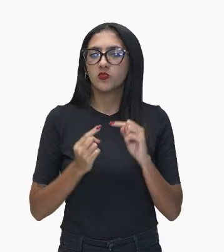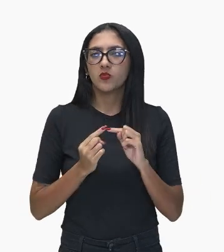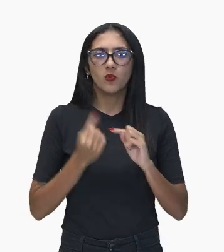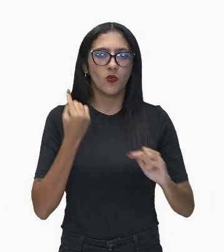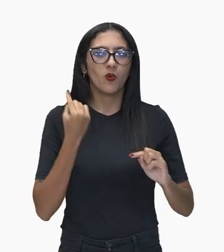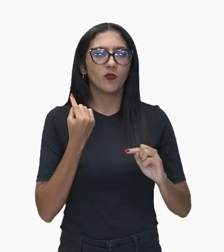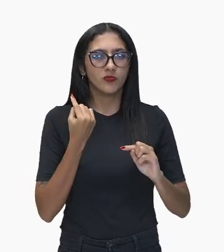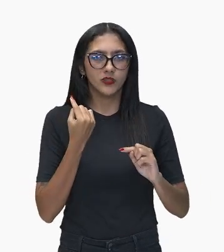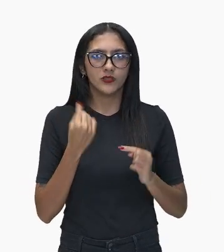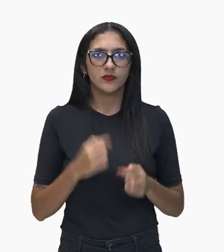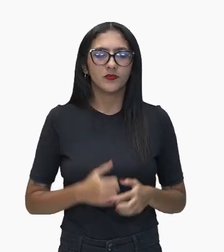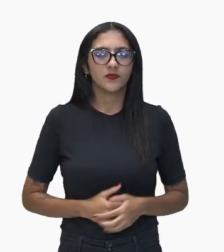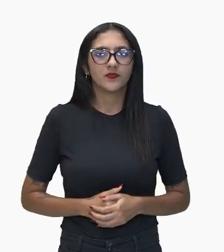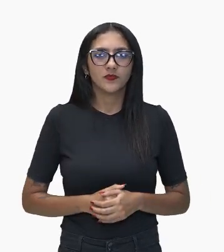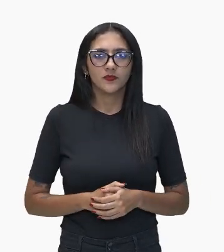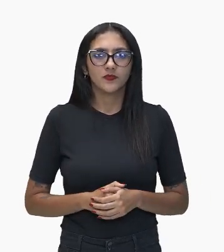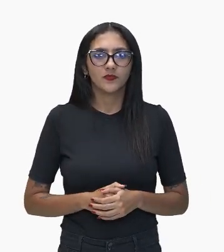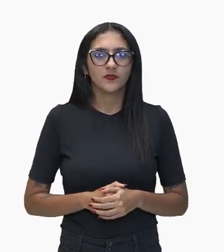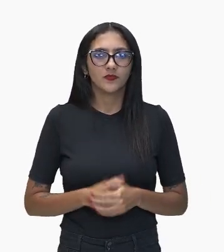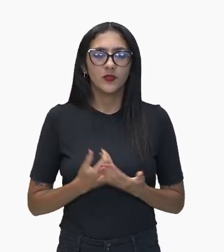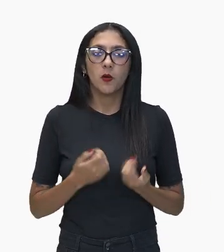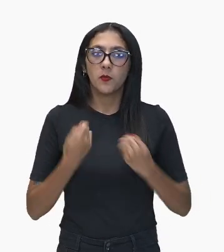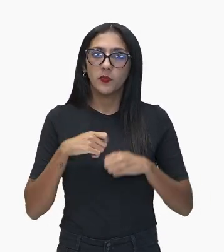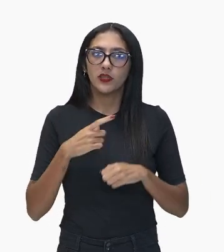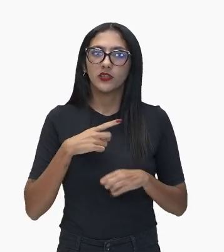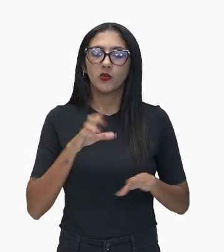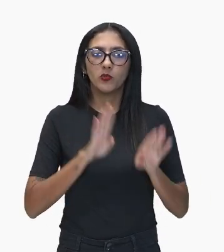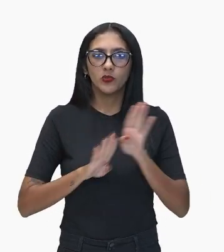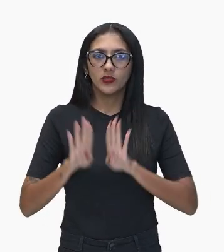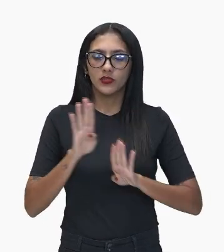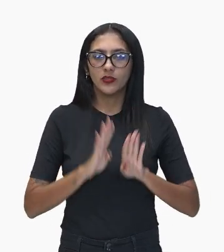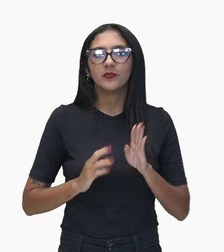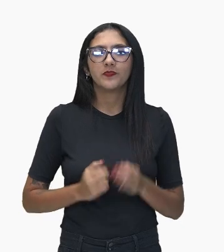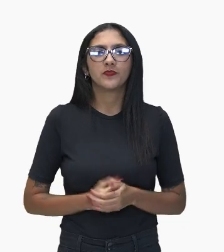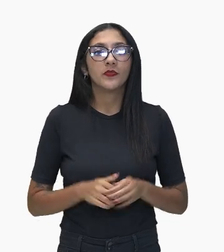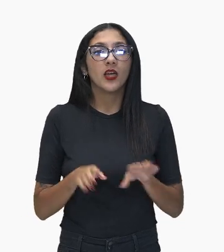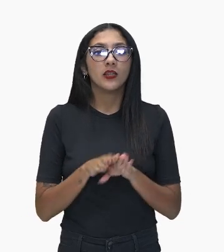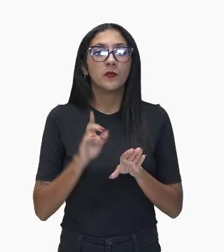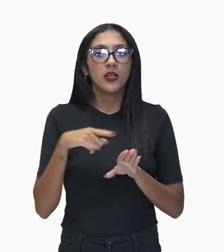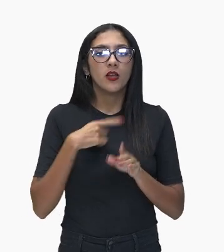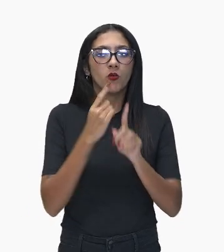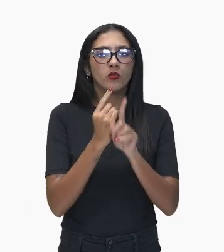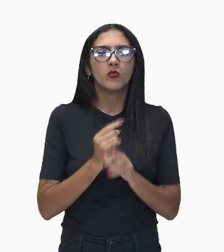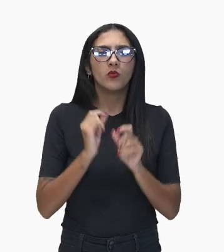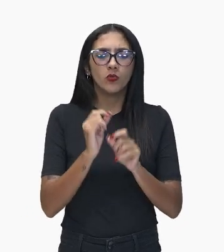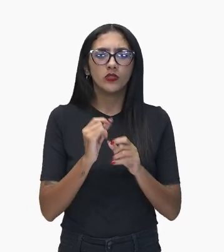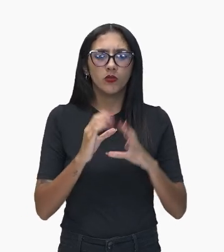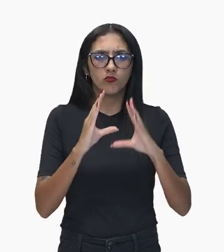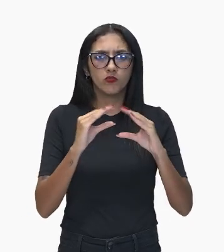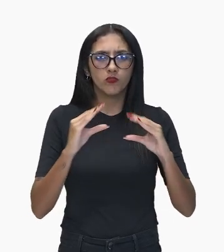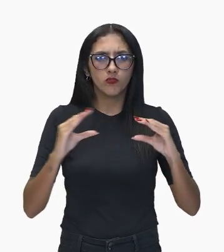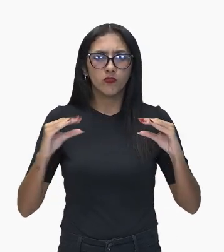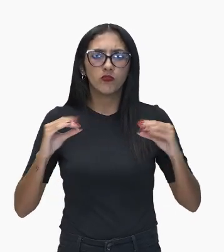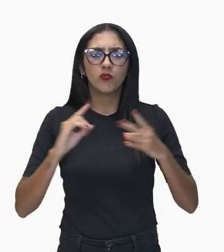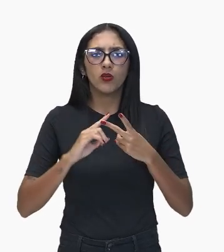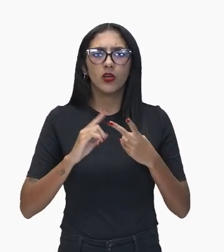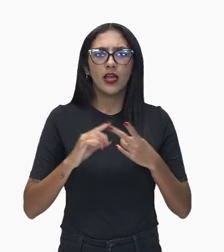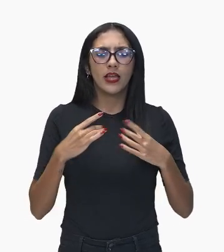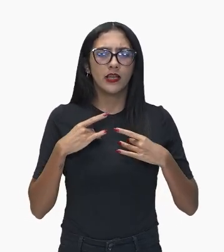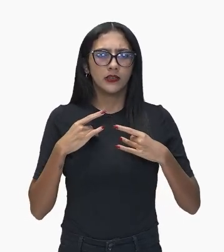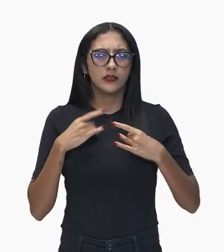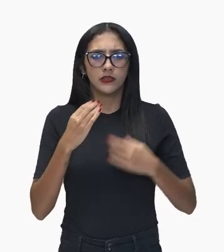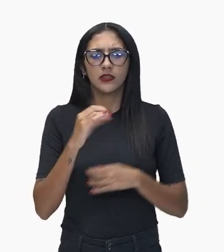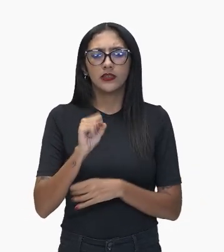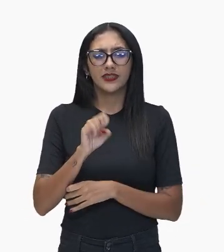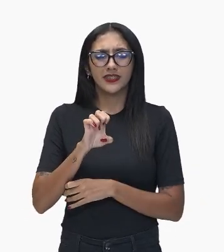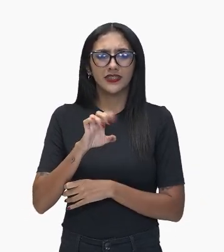nosso intestino. Então, muito cuidado aí. E é encontrado aí no algodão, na seda, assim a gente